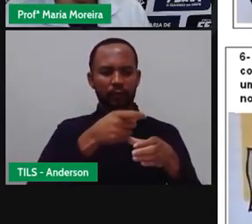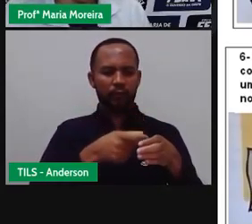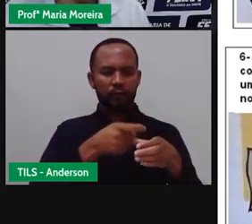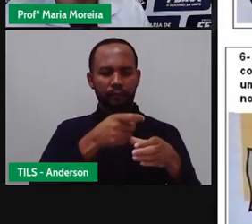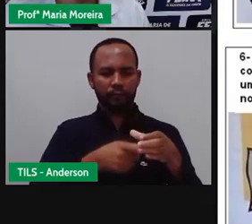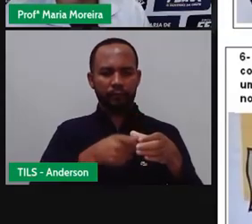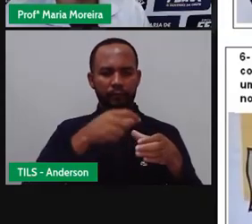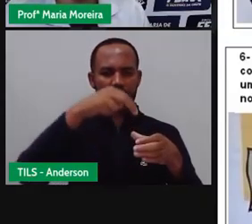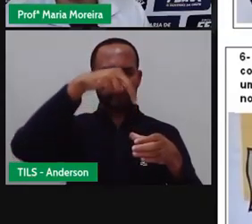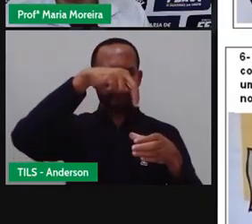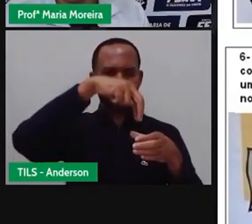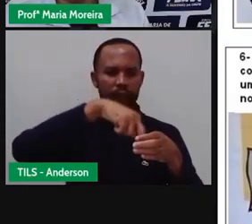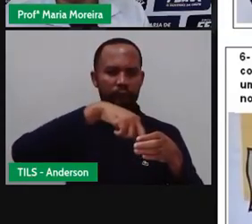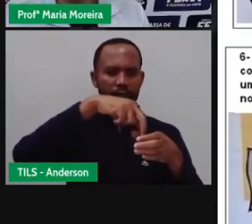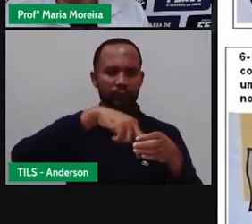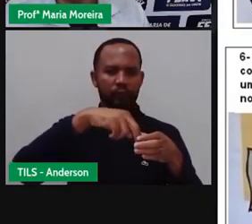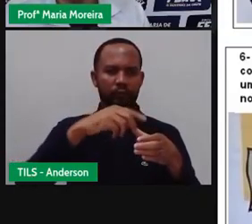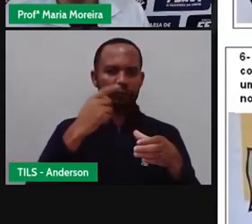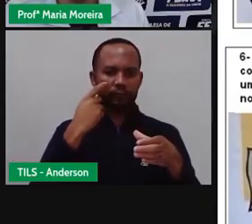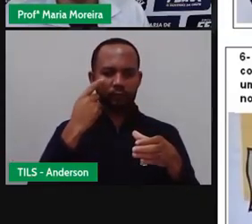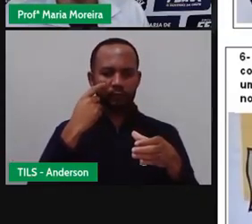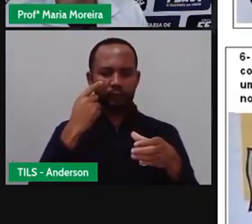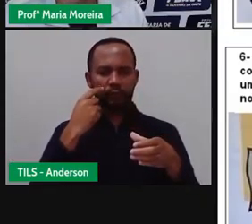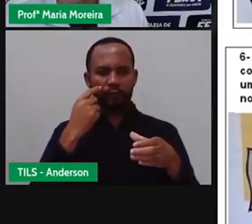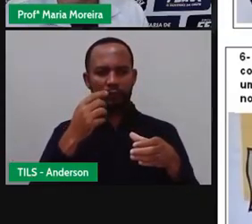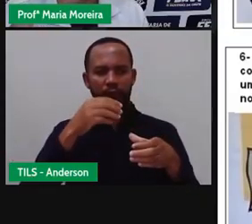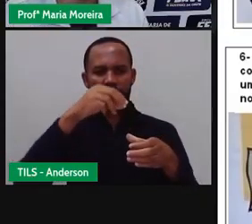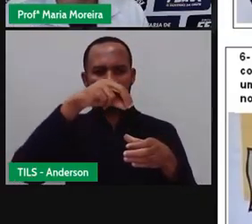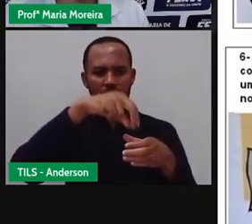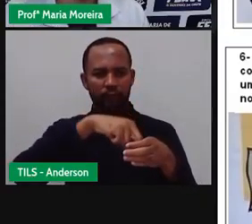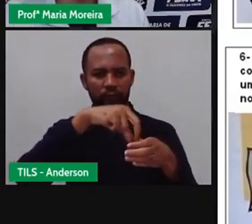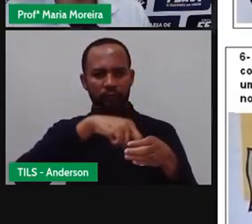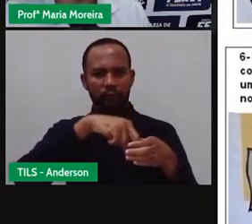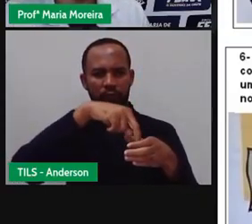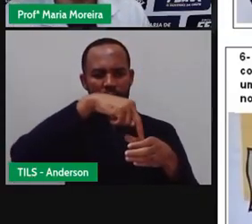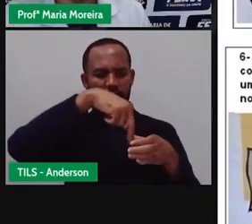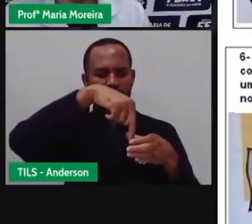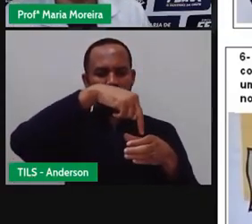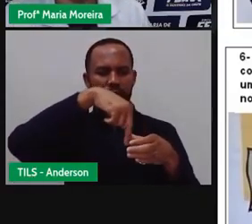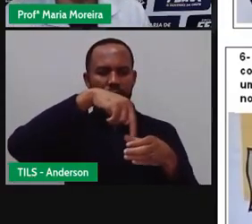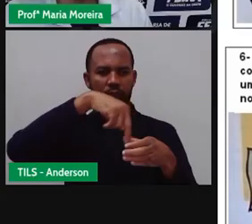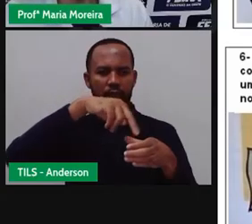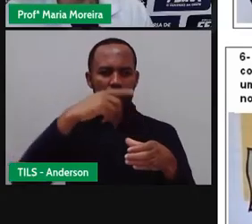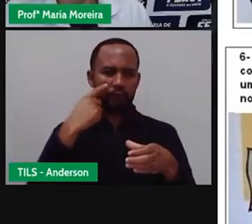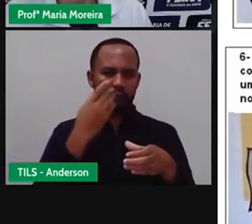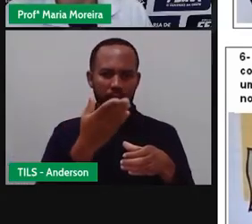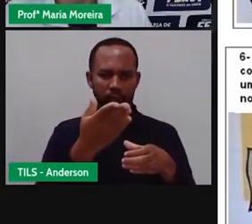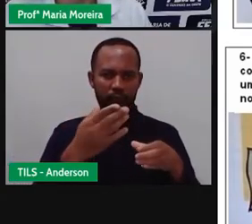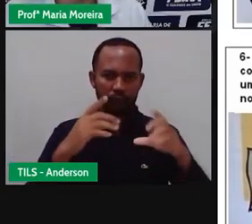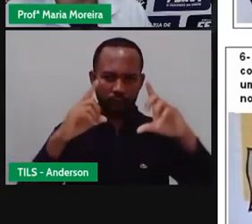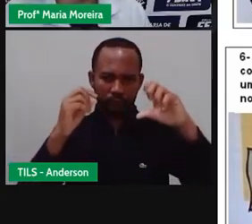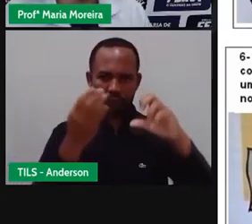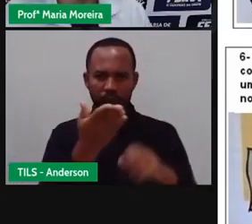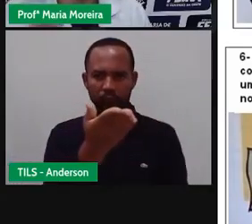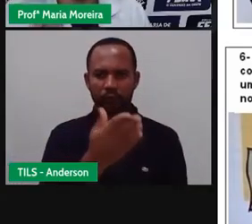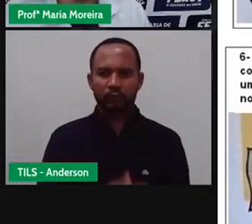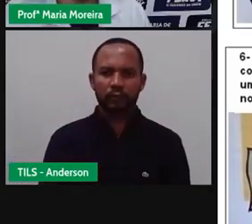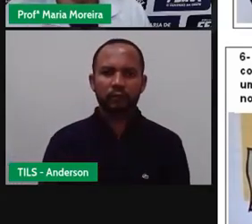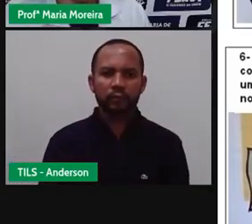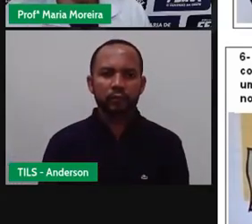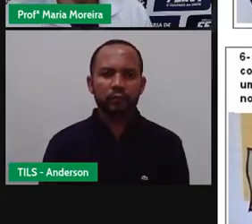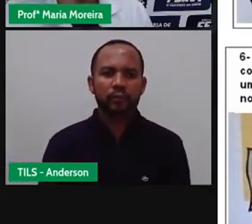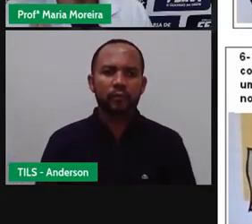papel higiênico, né, de papel toalha, como aquele que a gente fez aqui, um microfone, de papel alumínio, plástico filme. Bom, você vai precisar de um